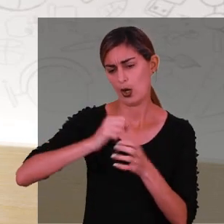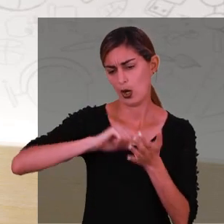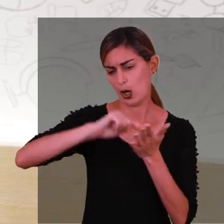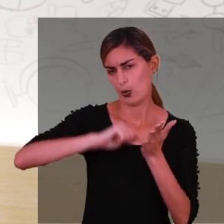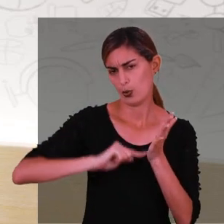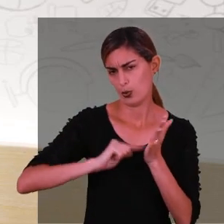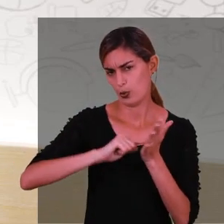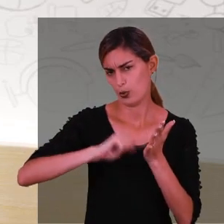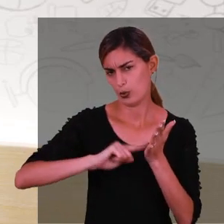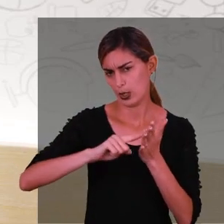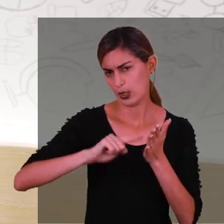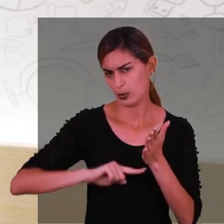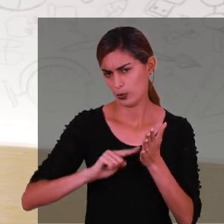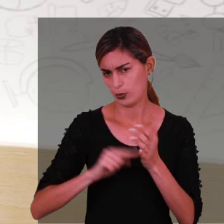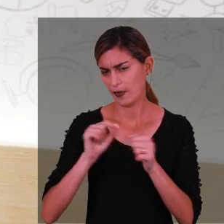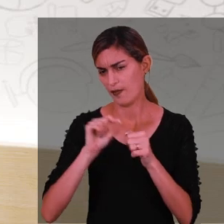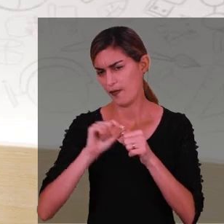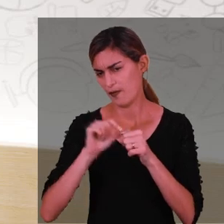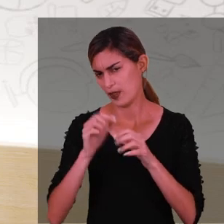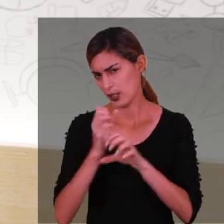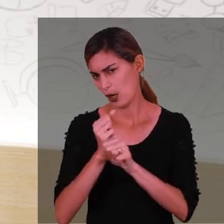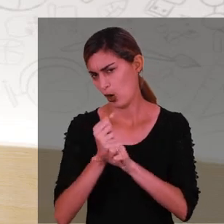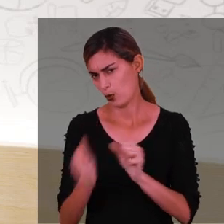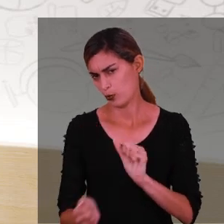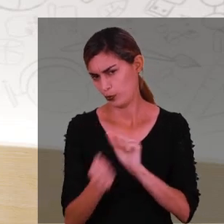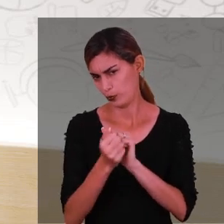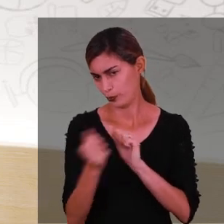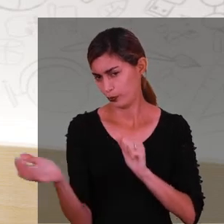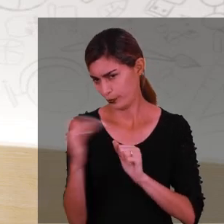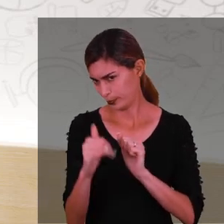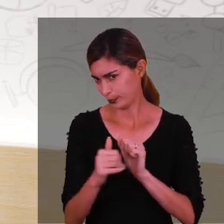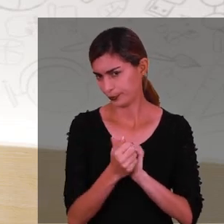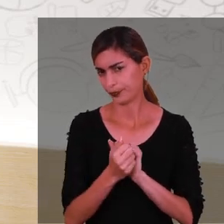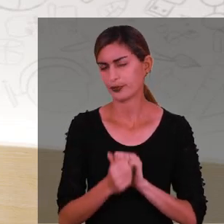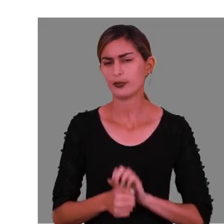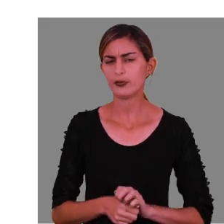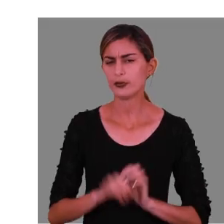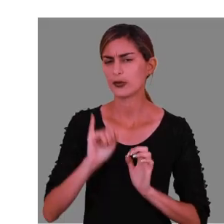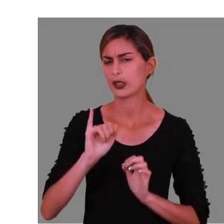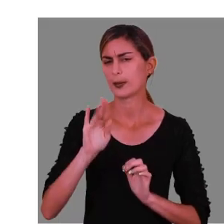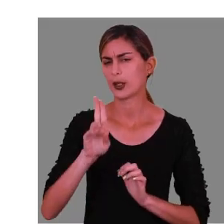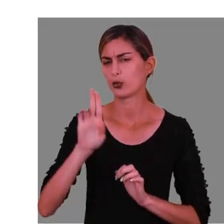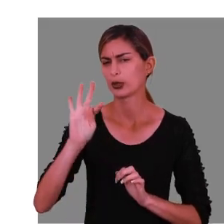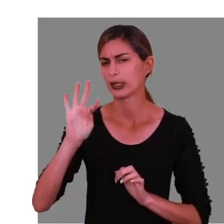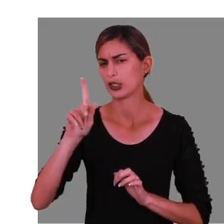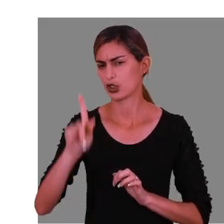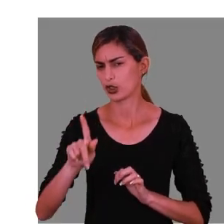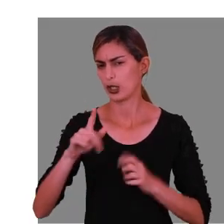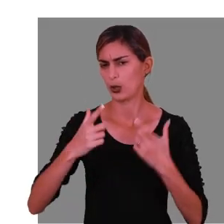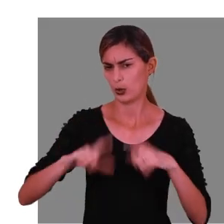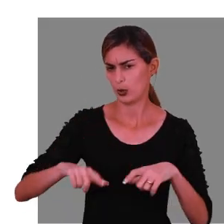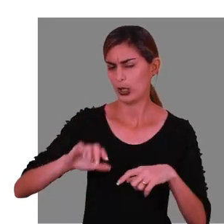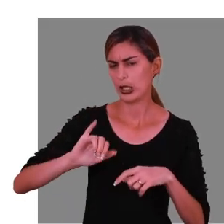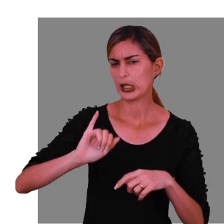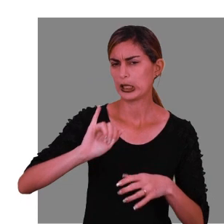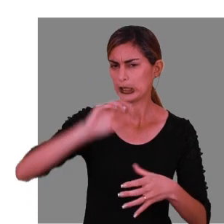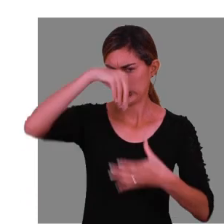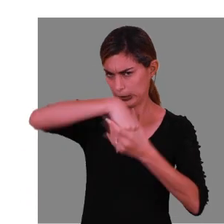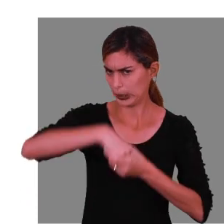calculadora, para que possamos realizar este cálculo juntos. Vamos lá? O IB/UTG para